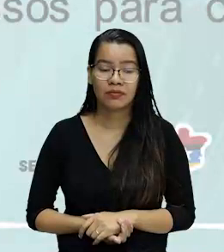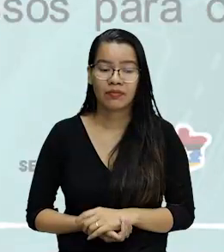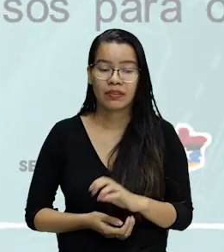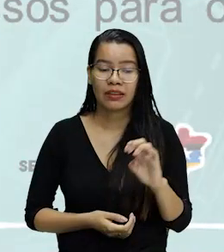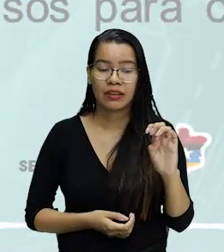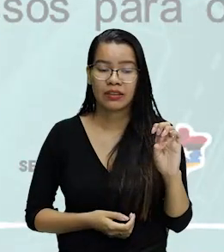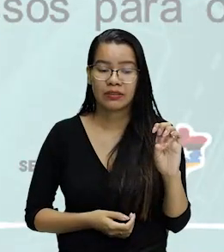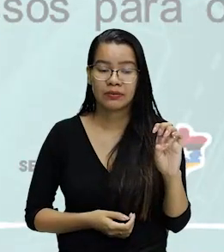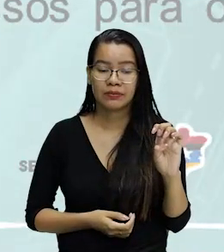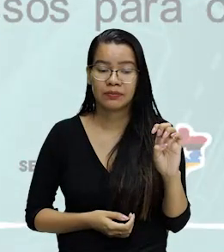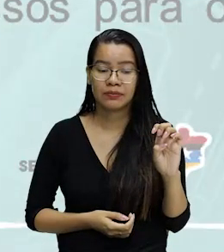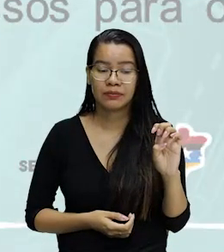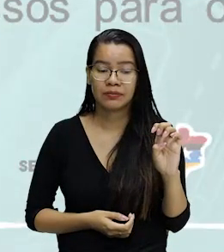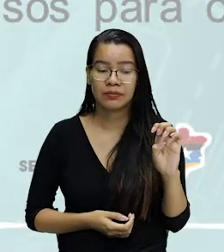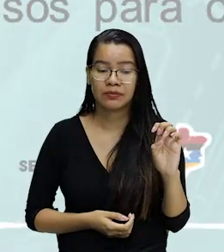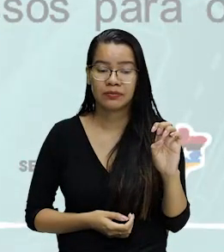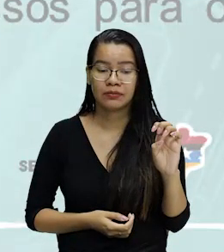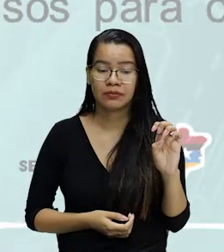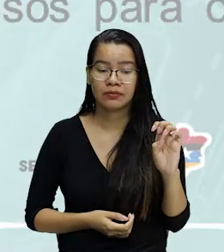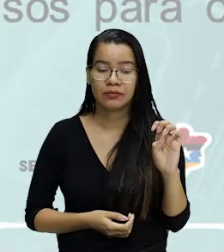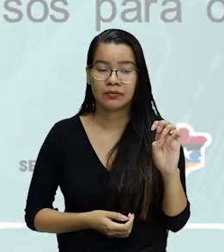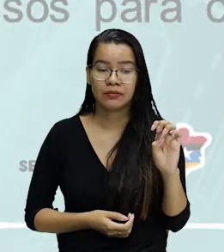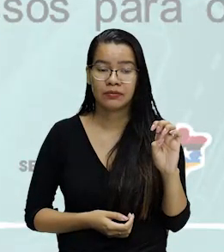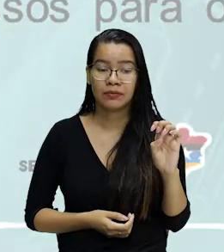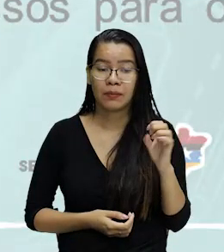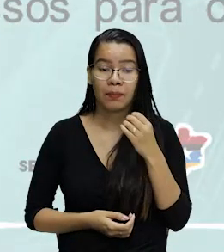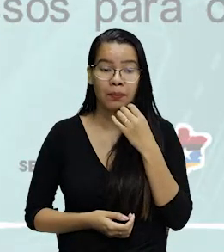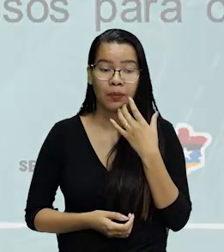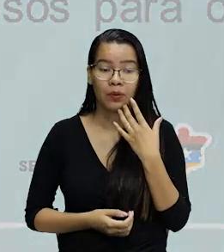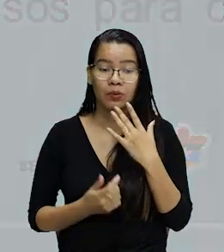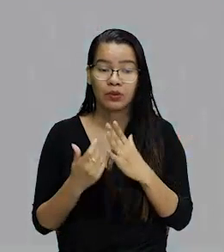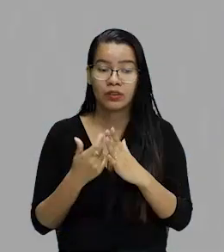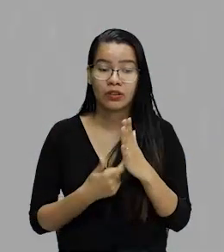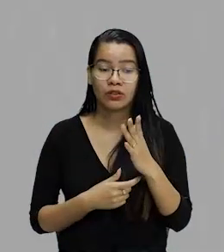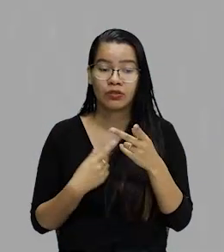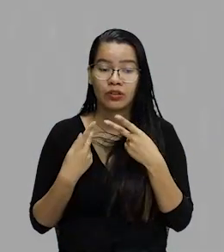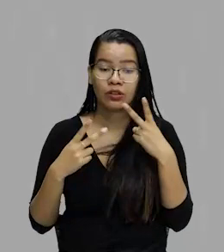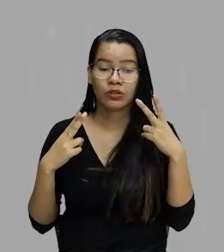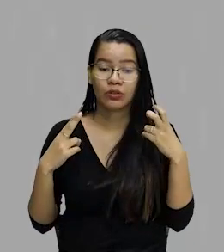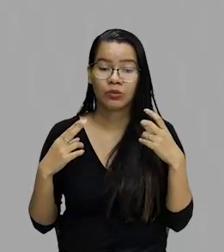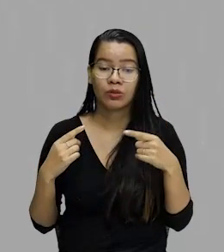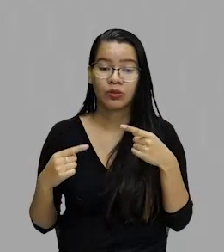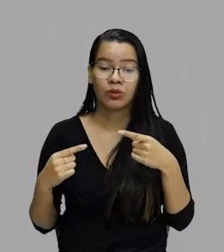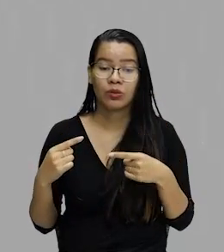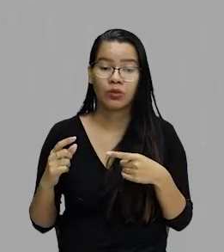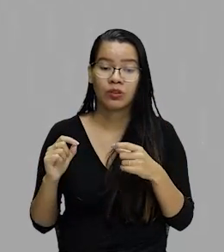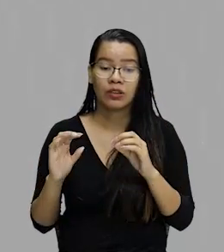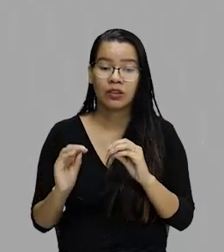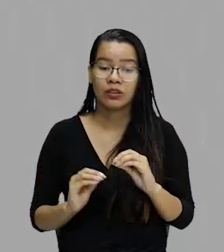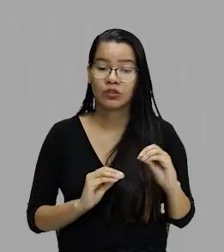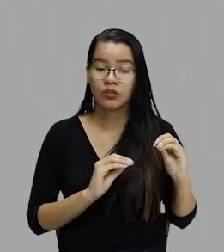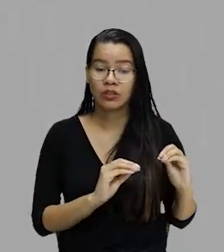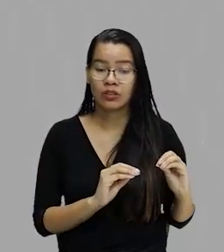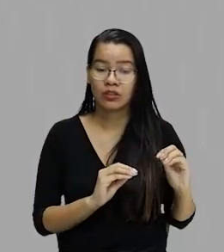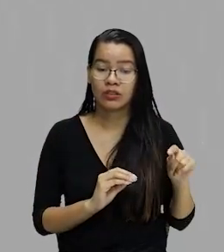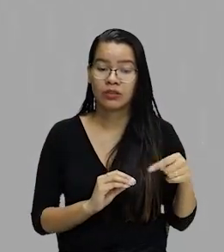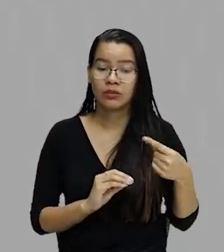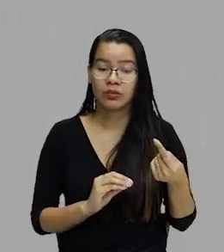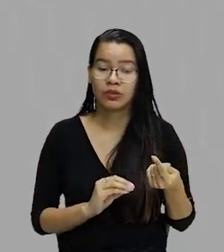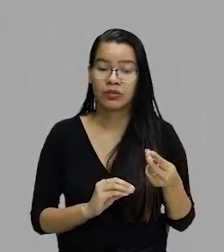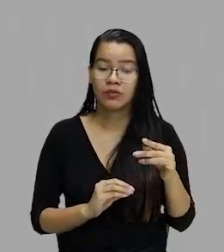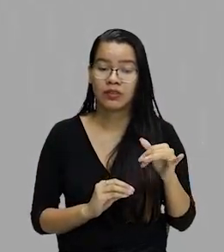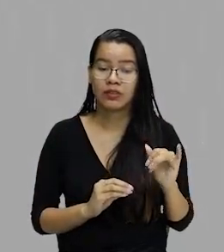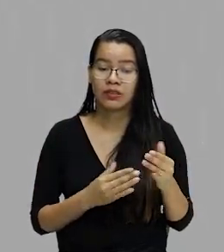Letra E. Os mecanismos de controle, bom, o texto fala sobre a questão do controle que é colocado de um lado, depois vai sendo